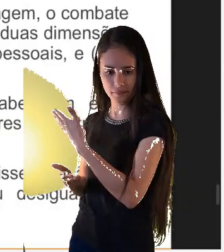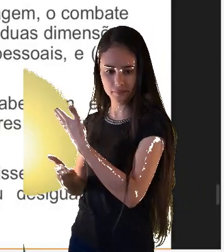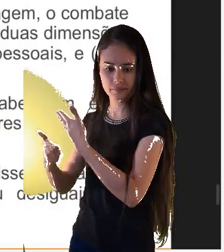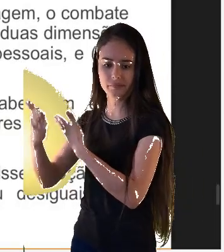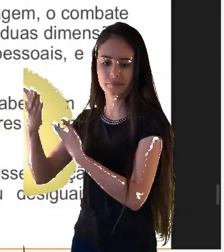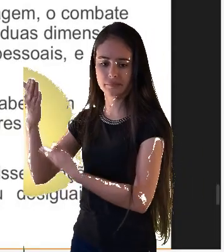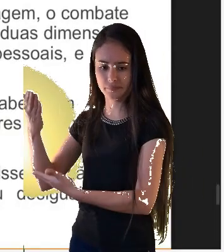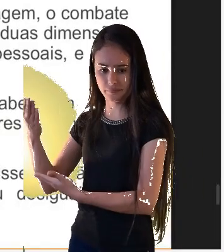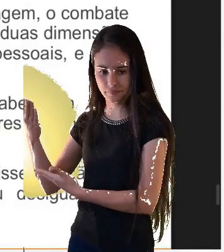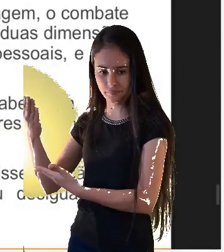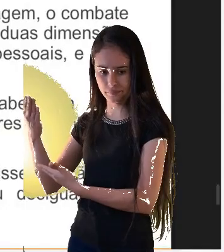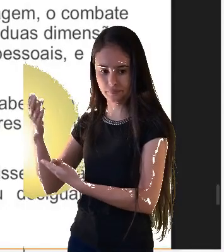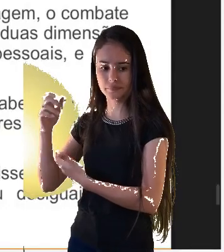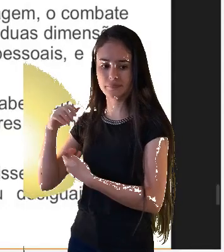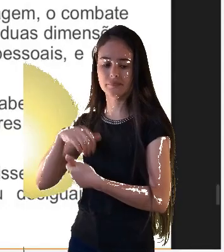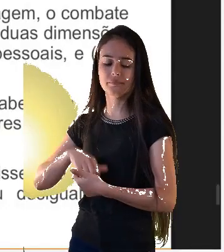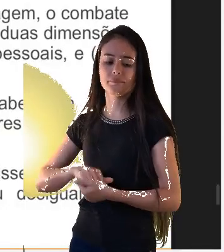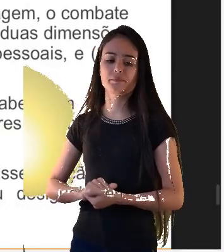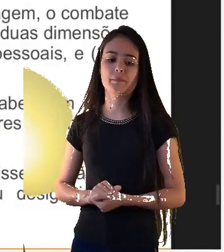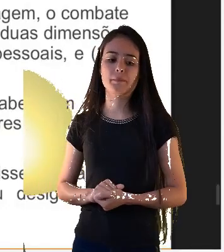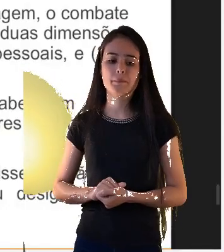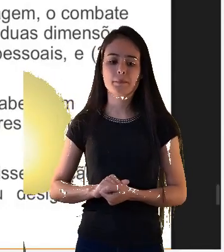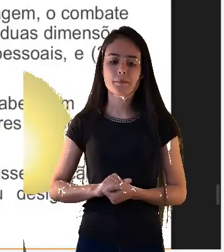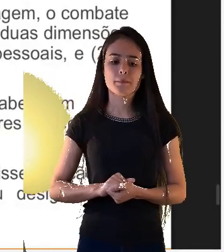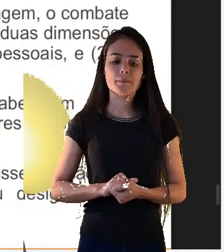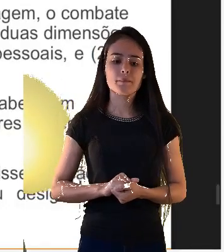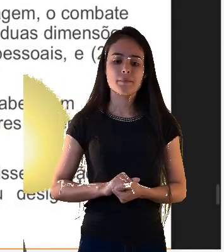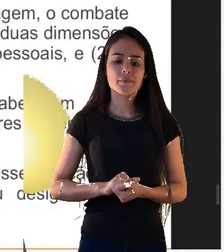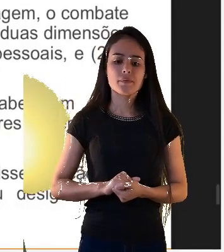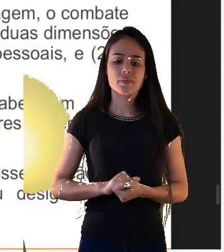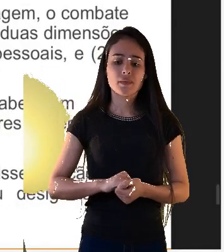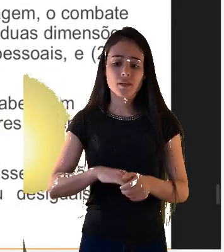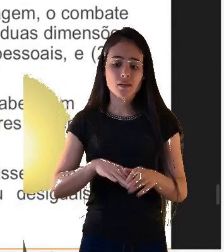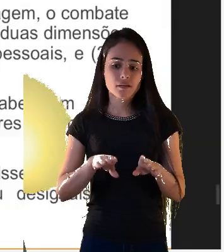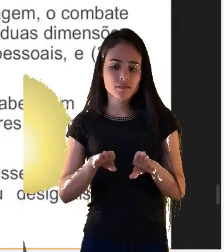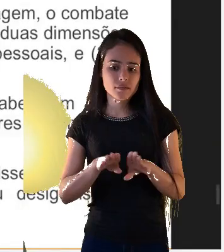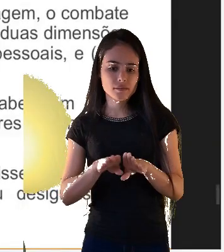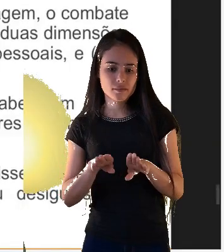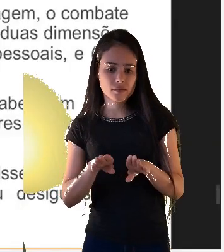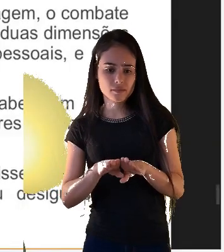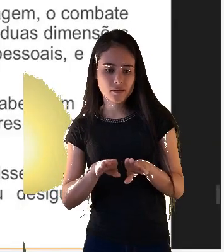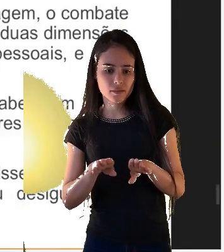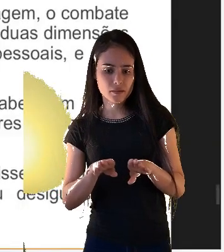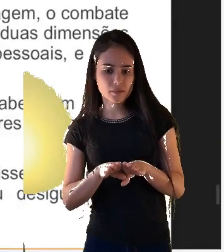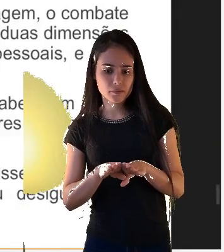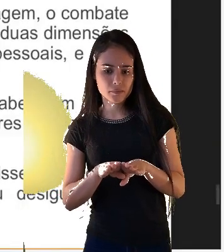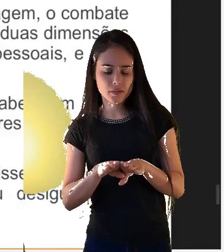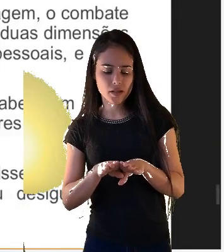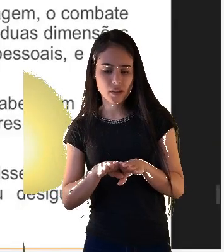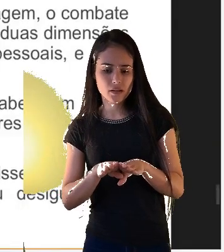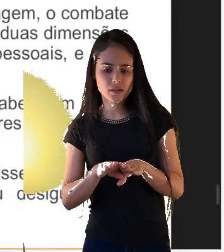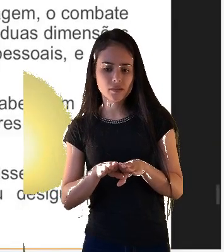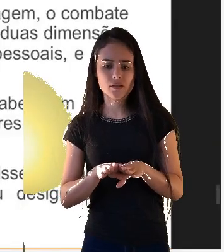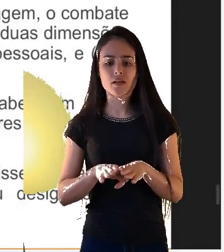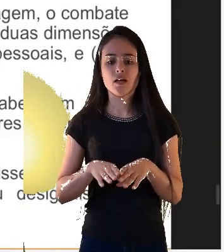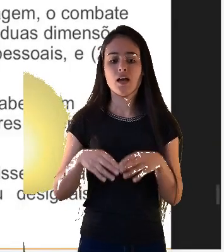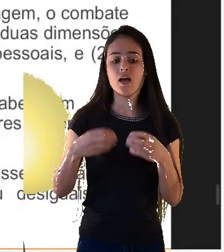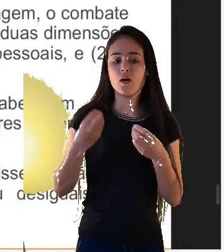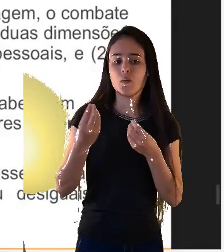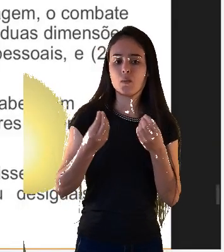relacionadas com essa segunda dimensão, que era a produção e a disseminação